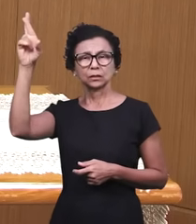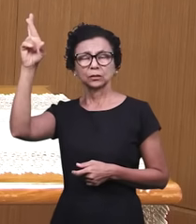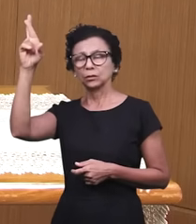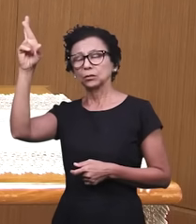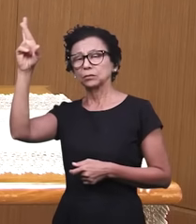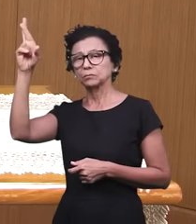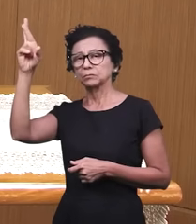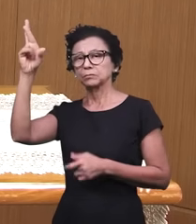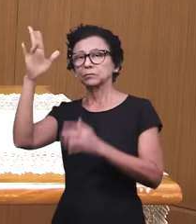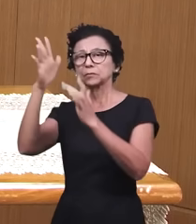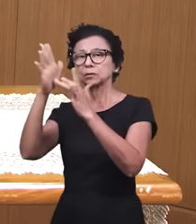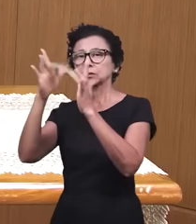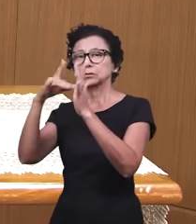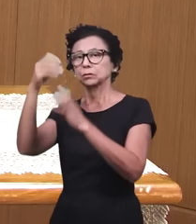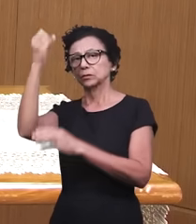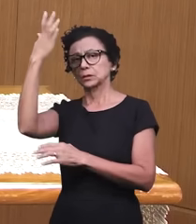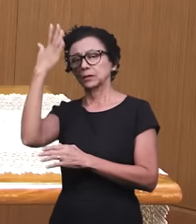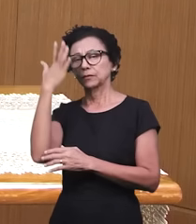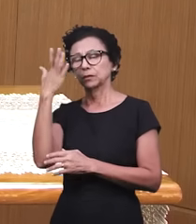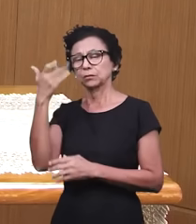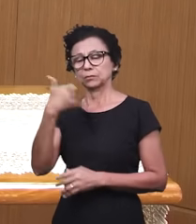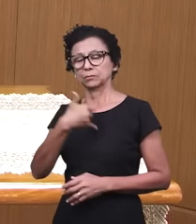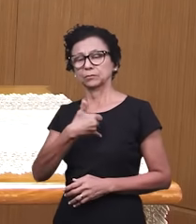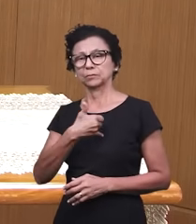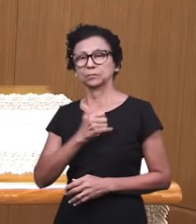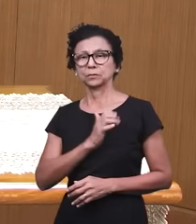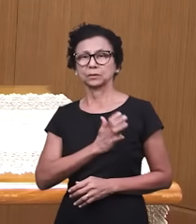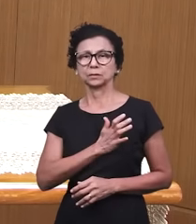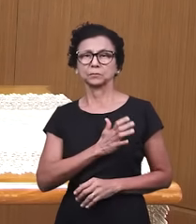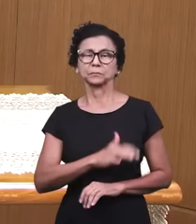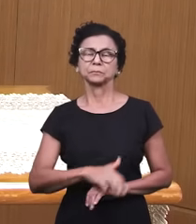abençoar com a sua palavra.